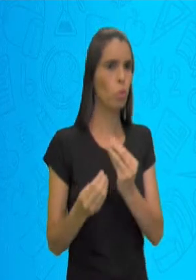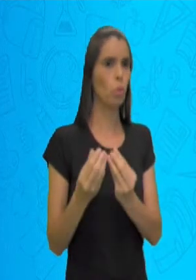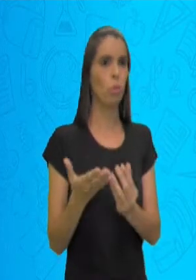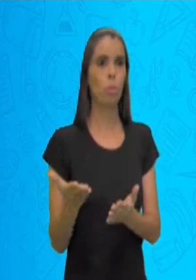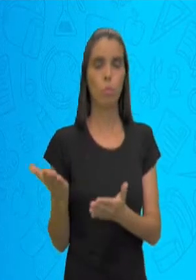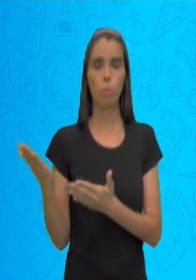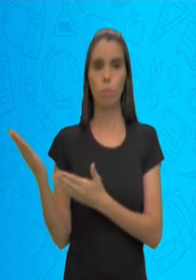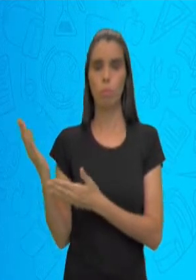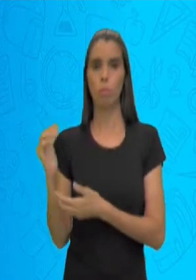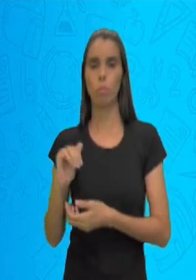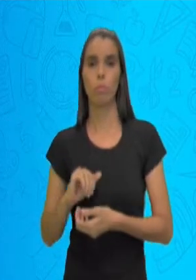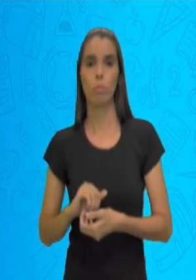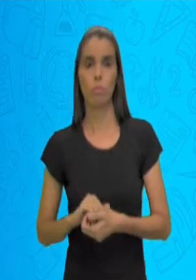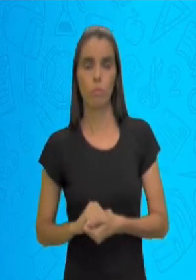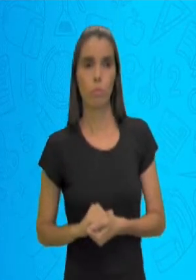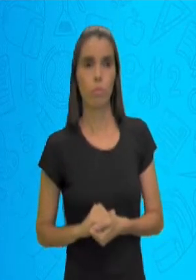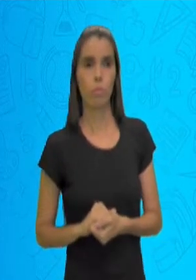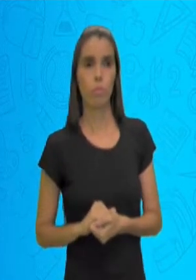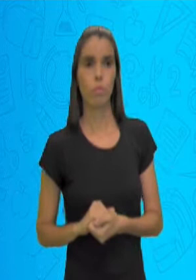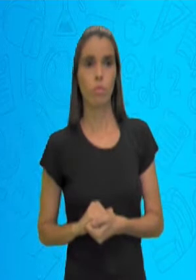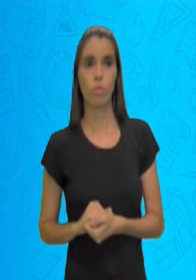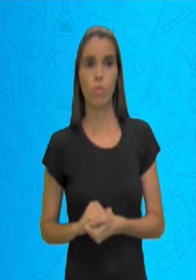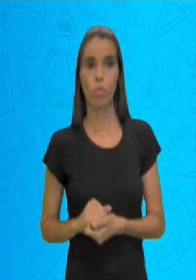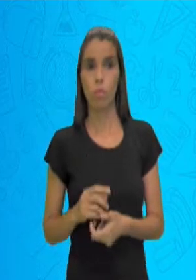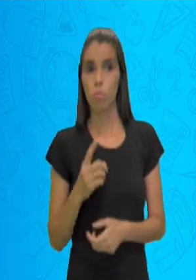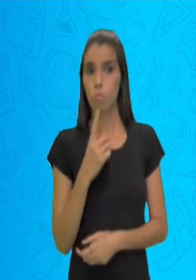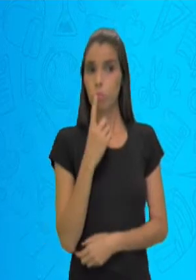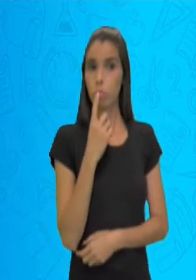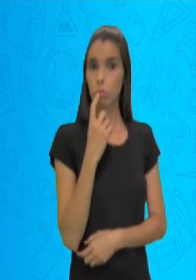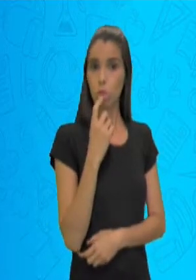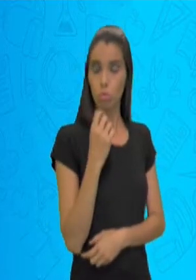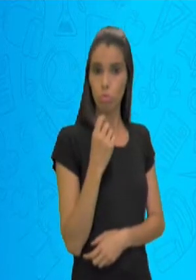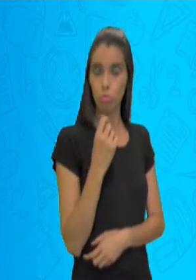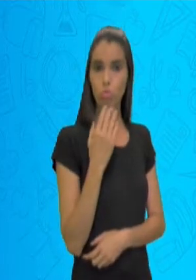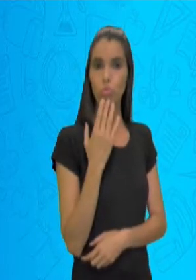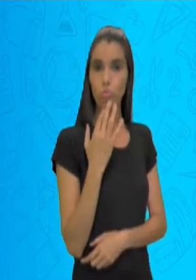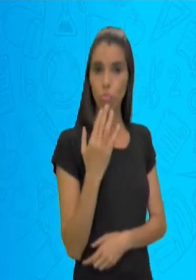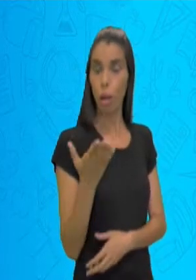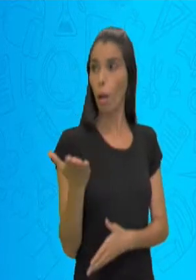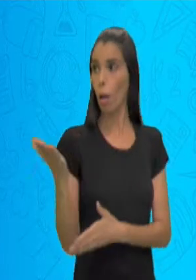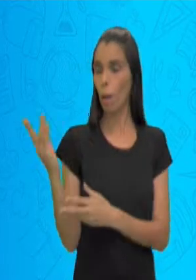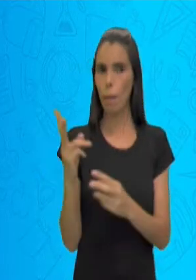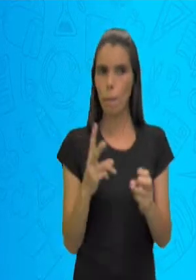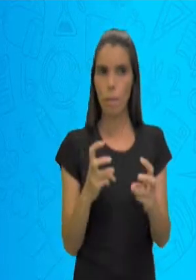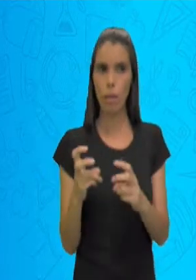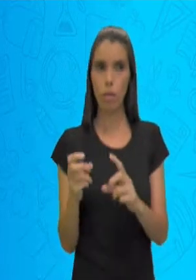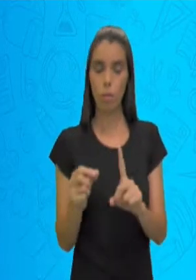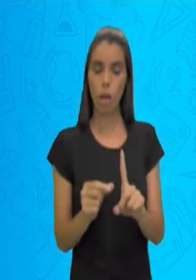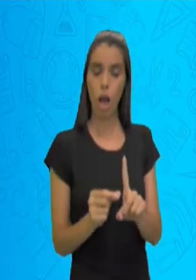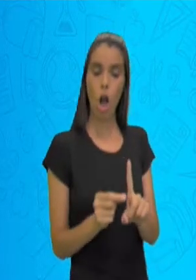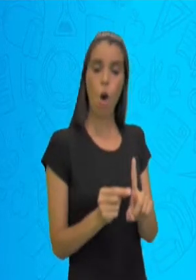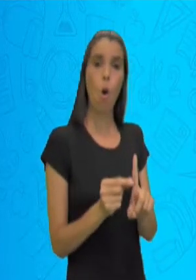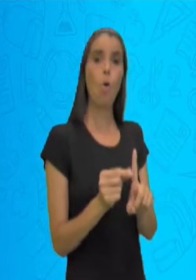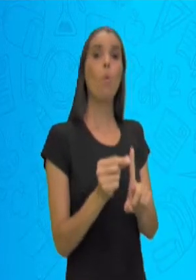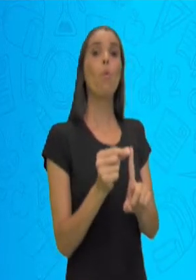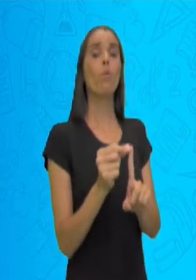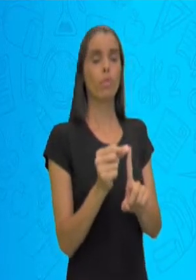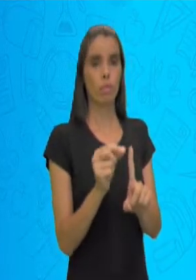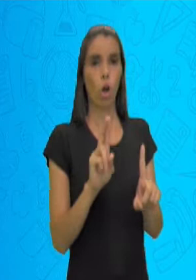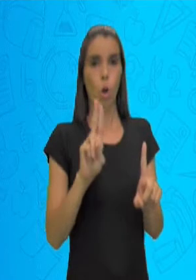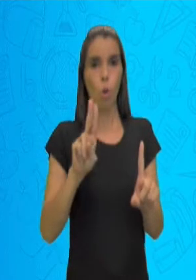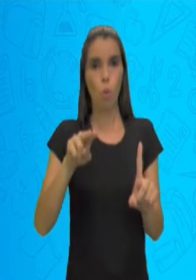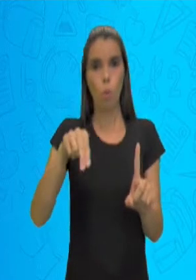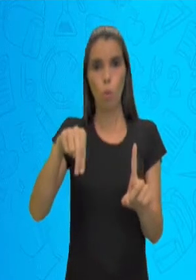vamos aqui marcar. A primeira ordem é a ordem da unidade, que é aquele número que